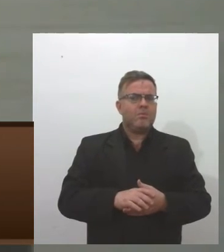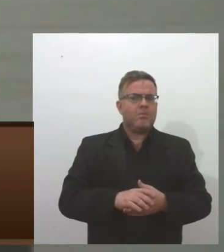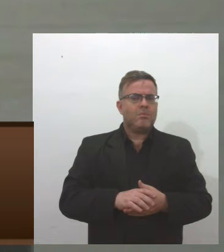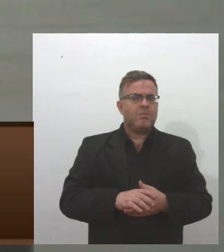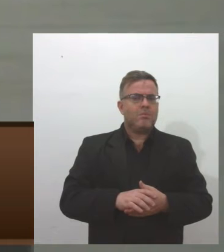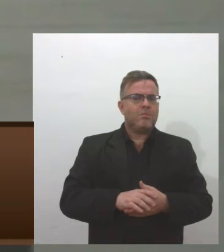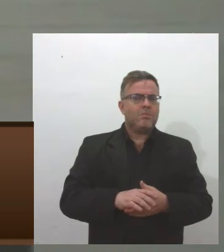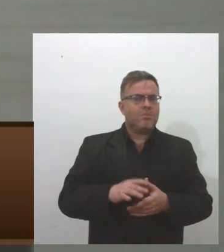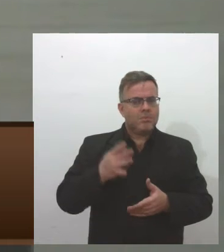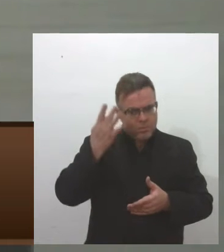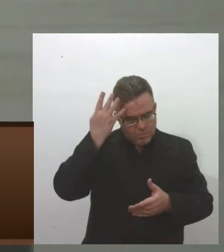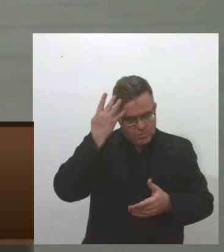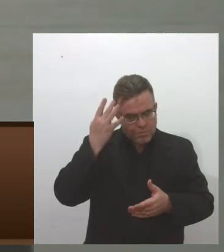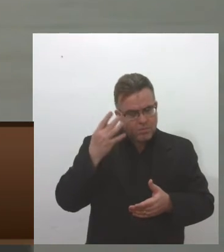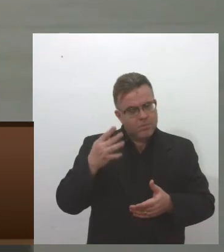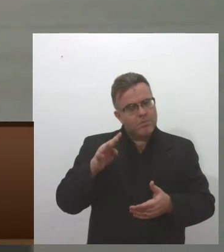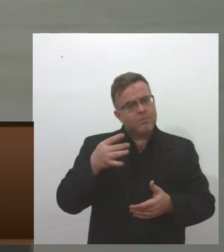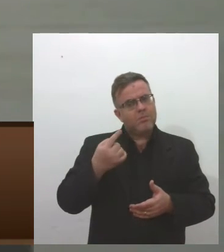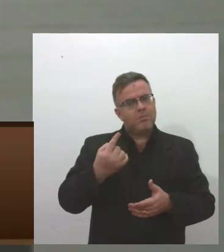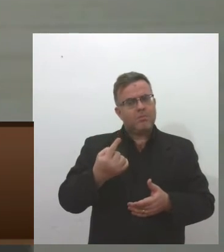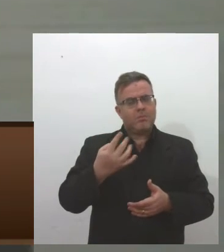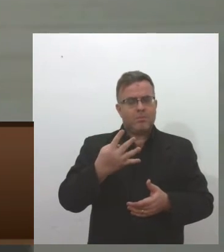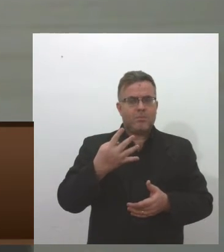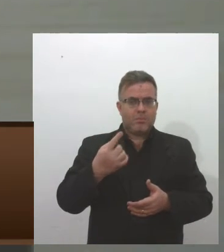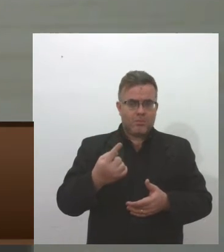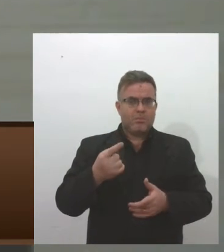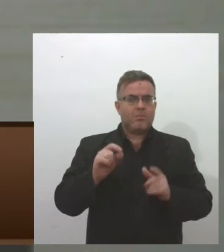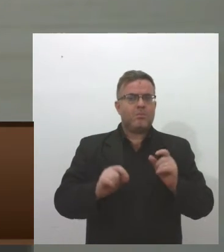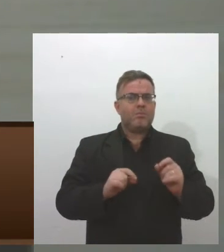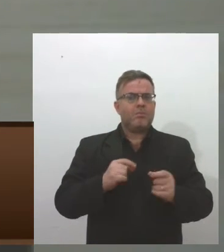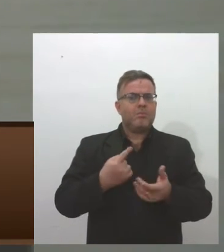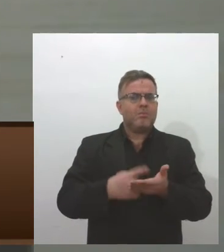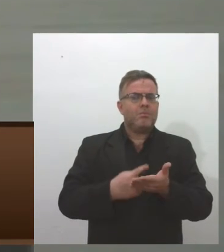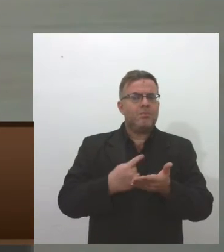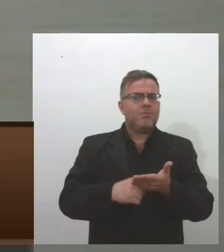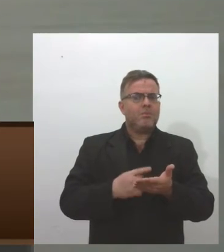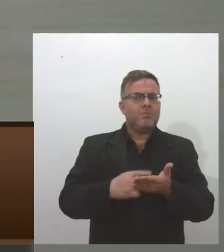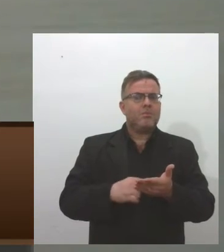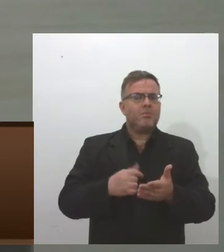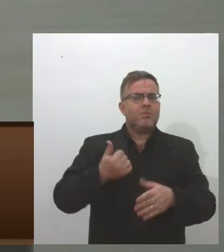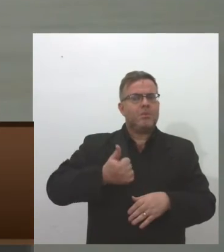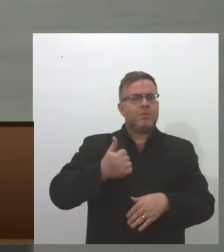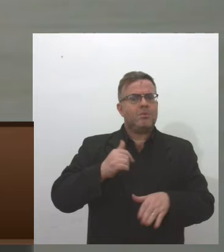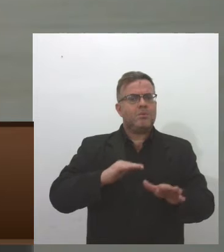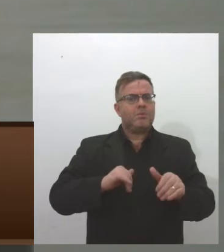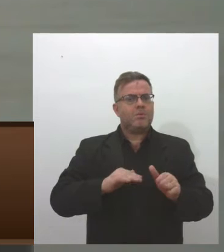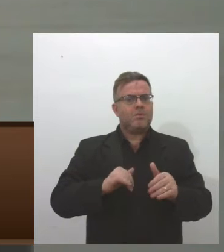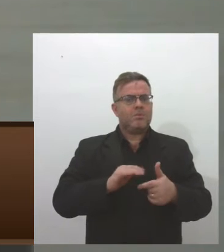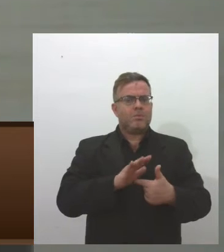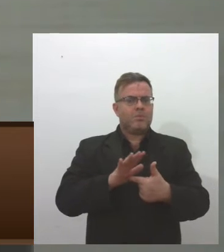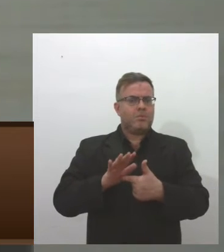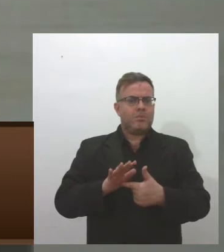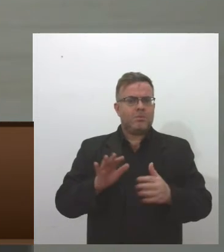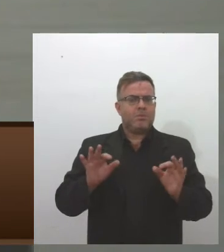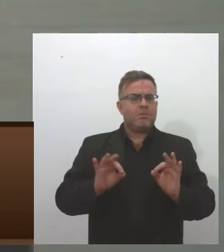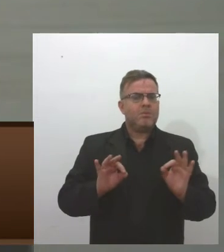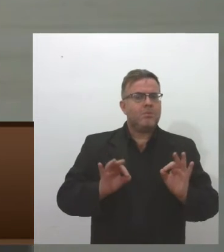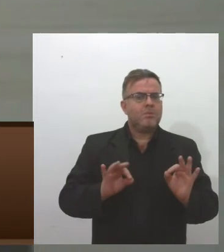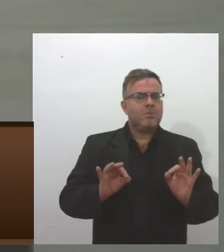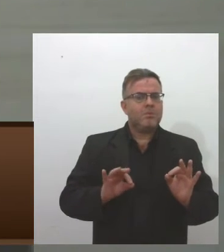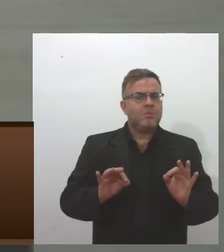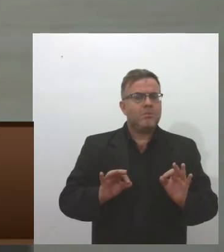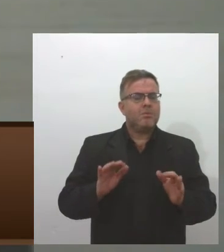o município também zerou as internações e, desde o dia 1º de setembro, os casos ativos. A última